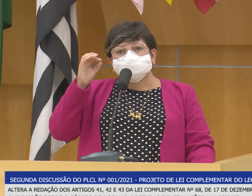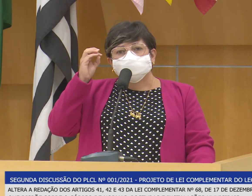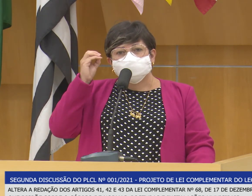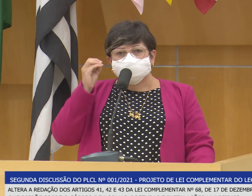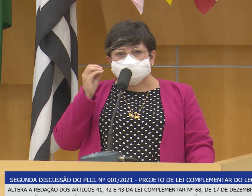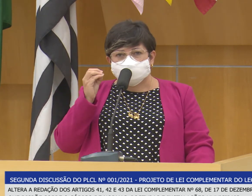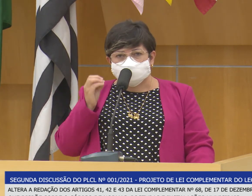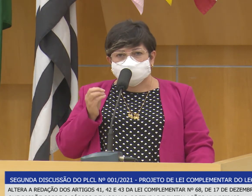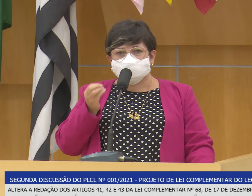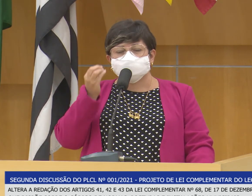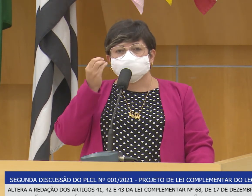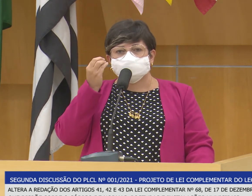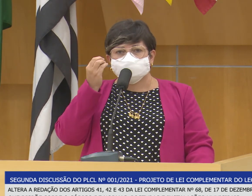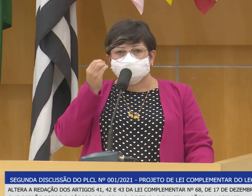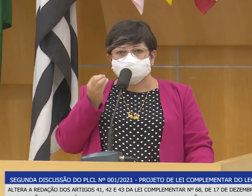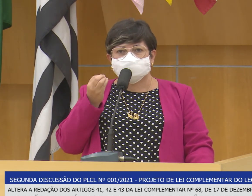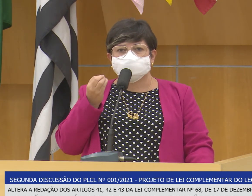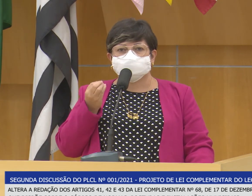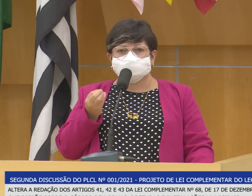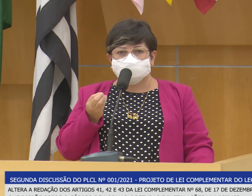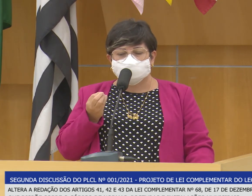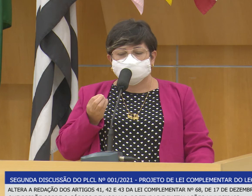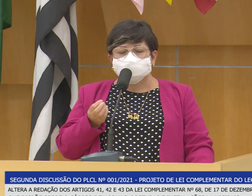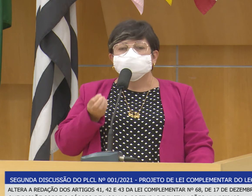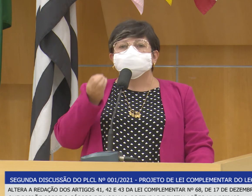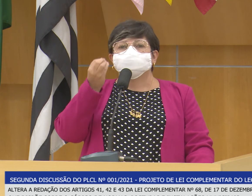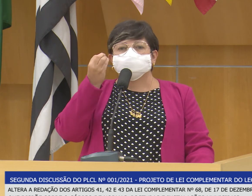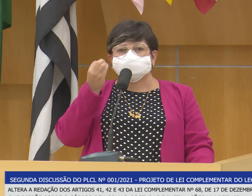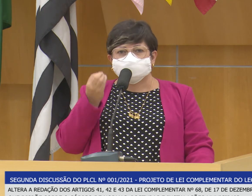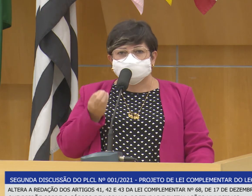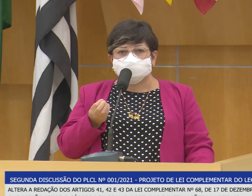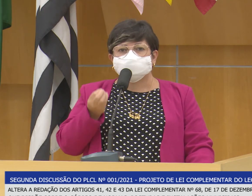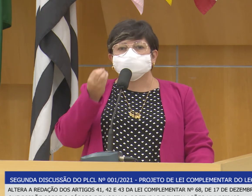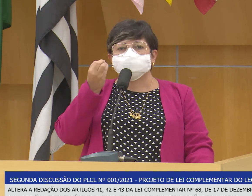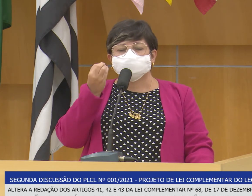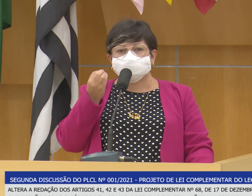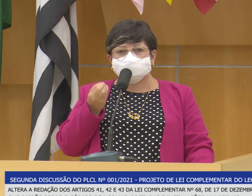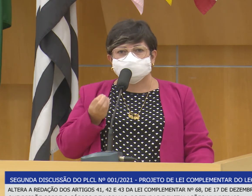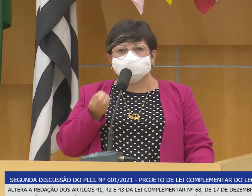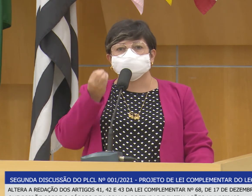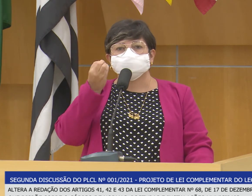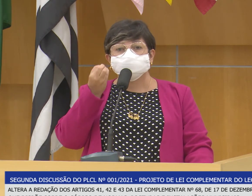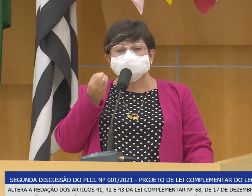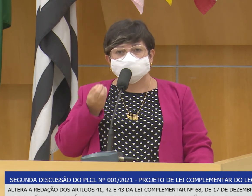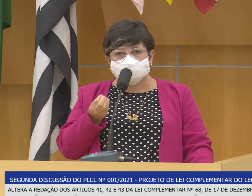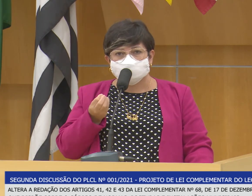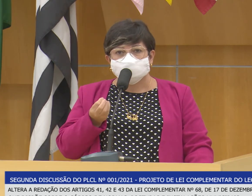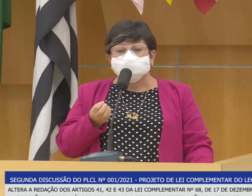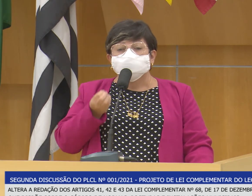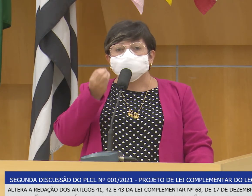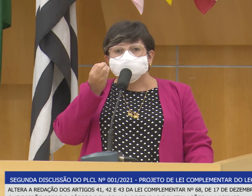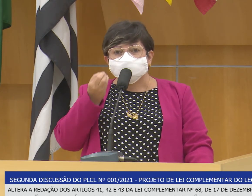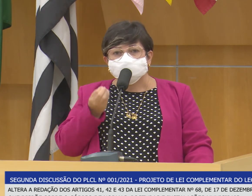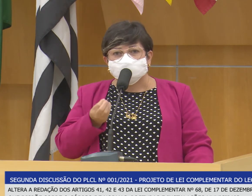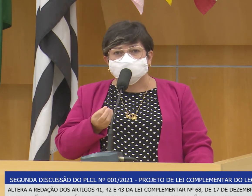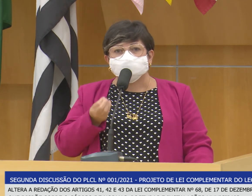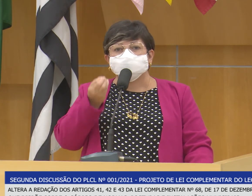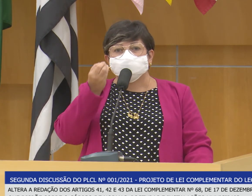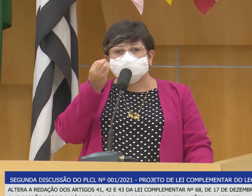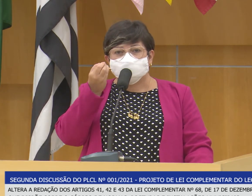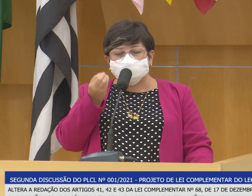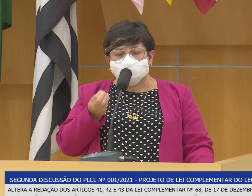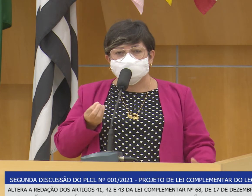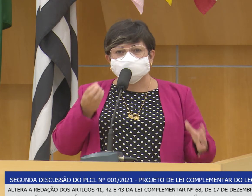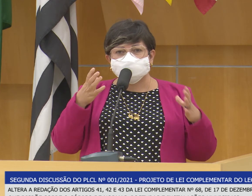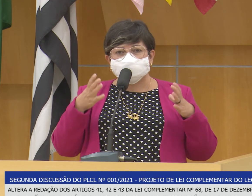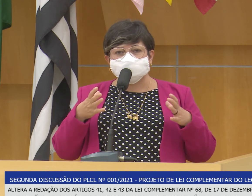Então, nós precisamos nos conscientizar e fazer esse trabalho de união e pensar